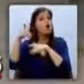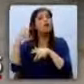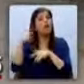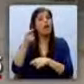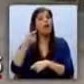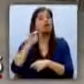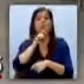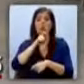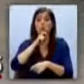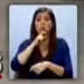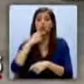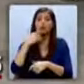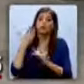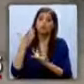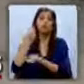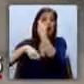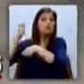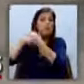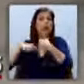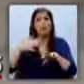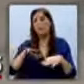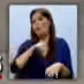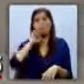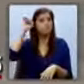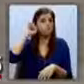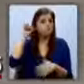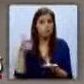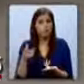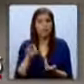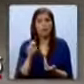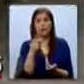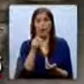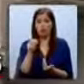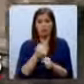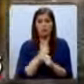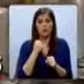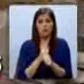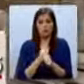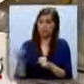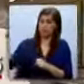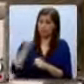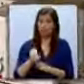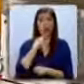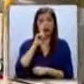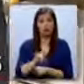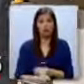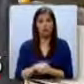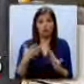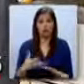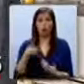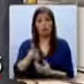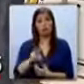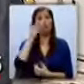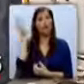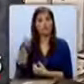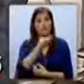fazer reabilitar esta empresa, mas as coisas não correram bem. Paulo é um trabalhador agora recuperado nesta segunda vida da